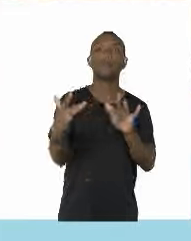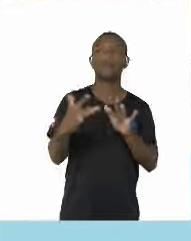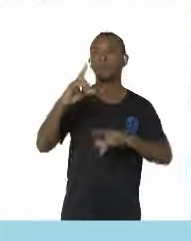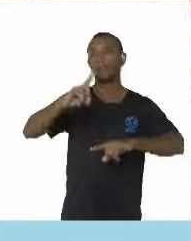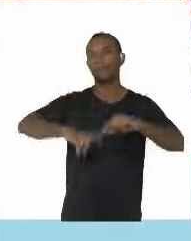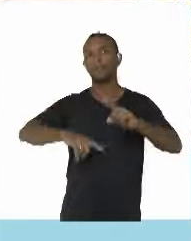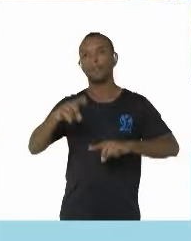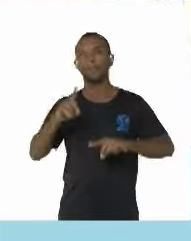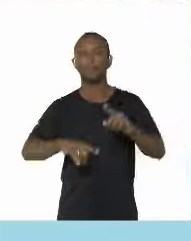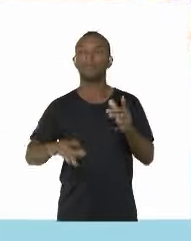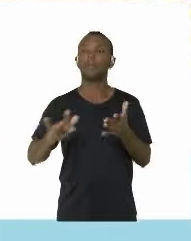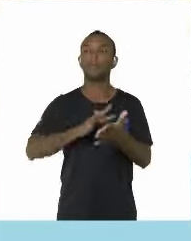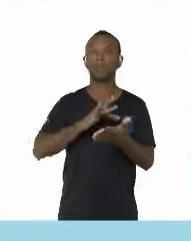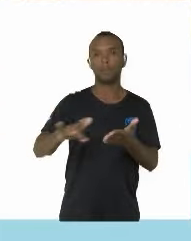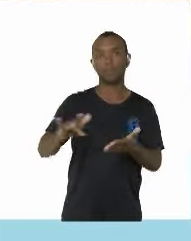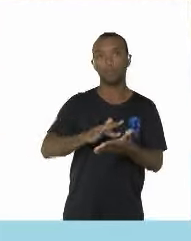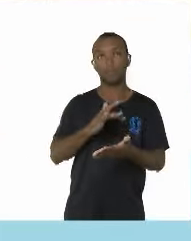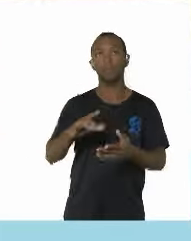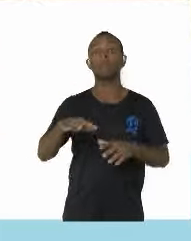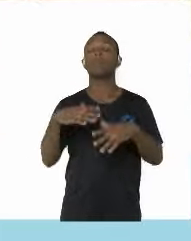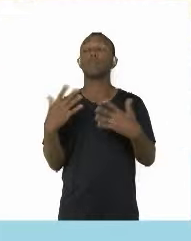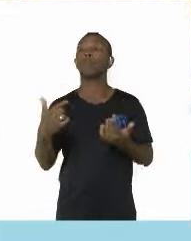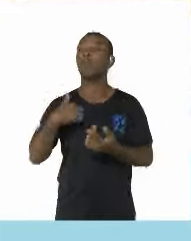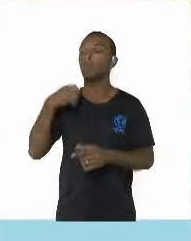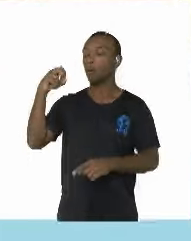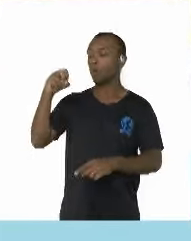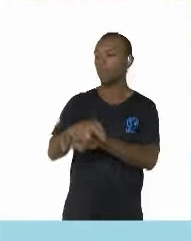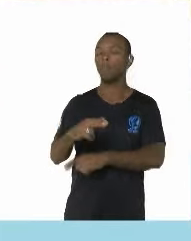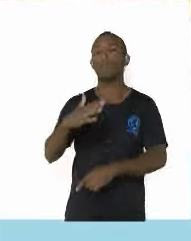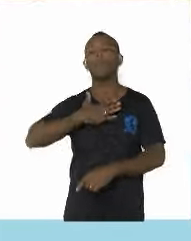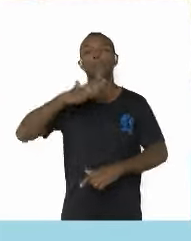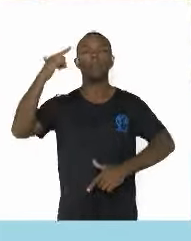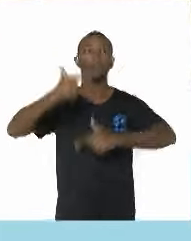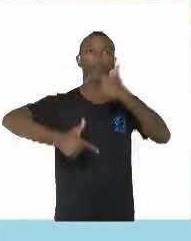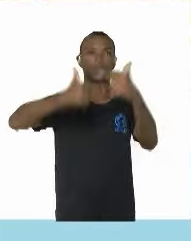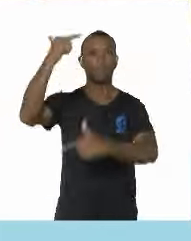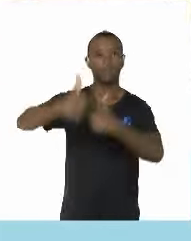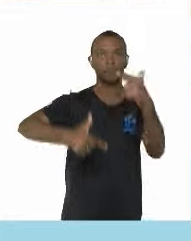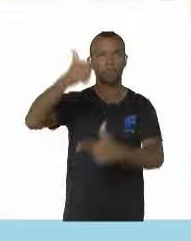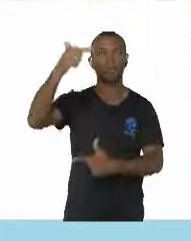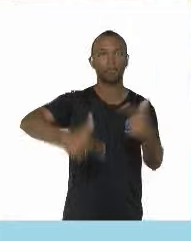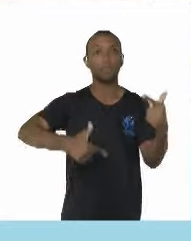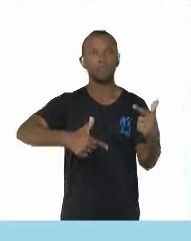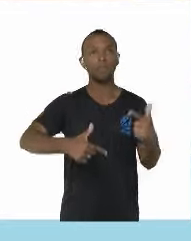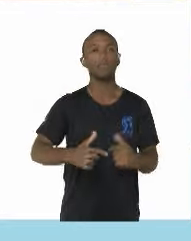quando eu coloquei, introduzi essa ferramenta no meu trabalho.